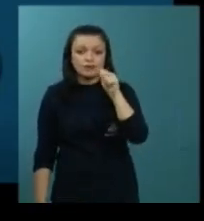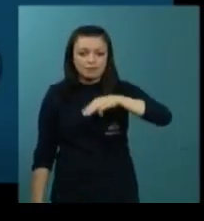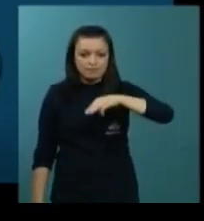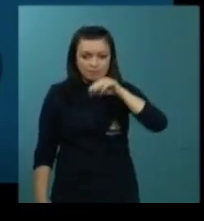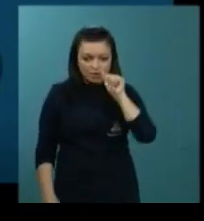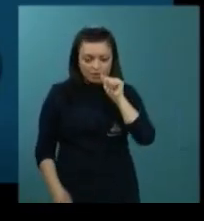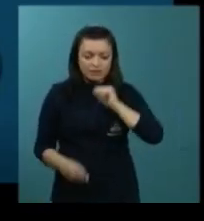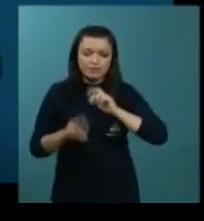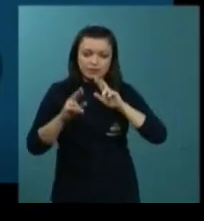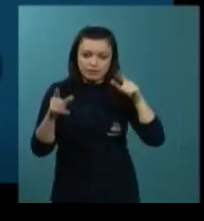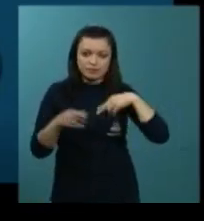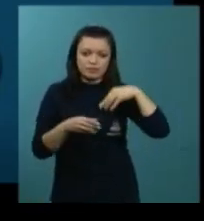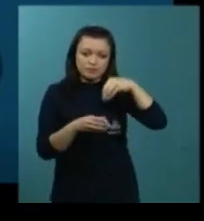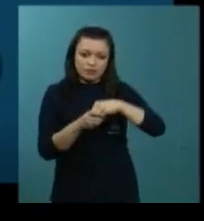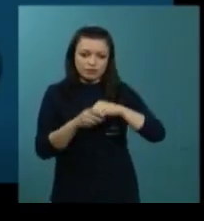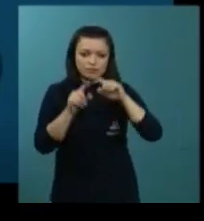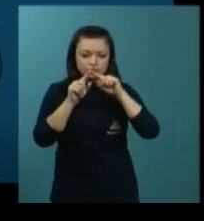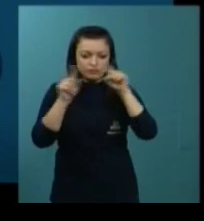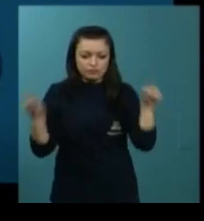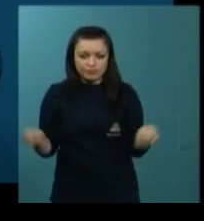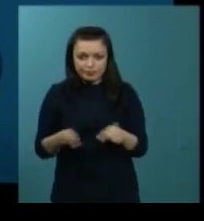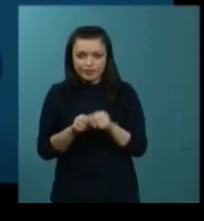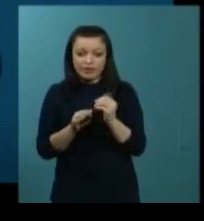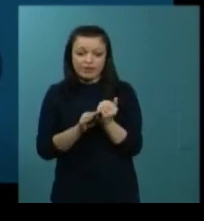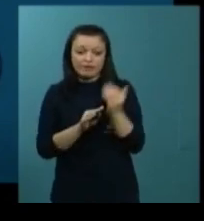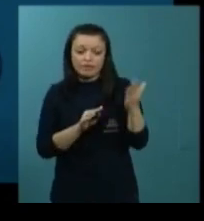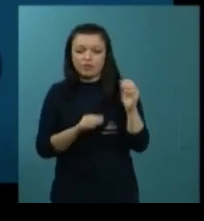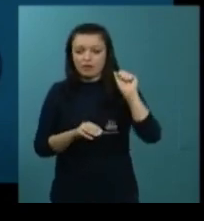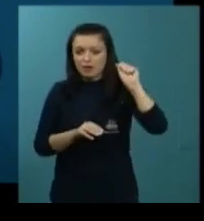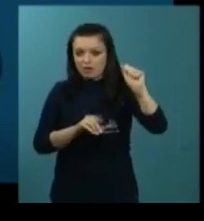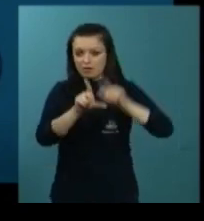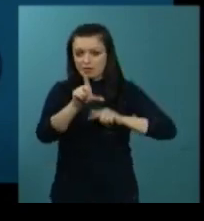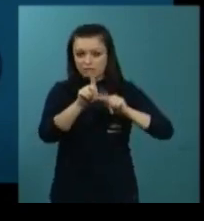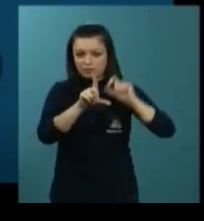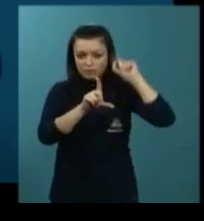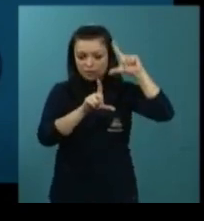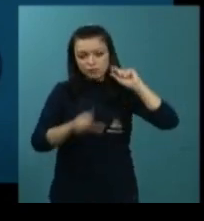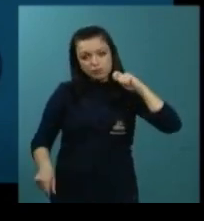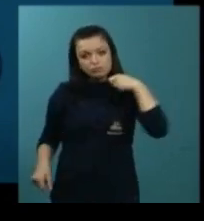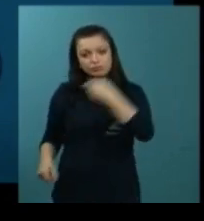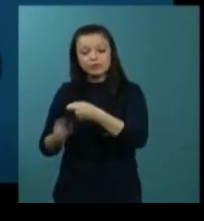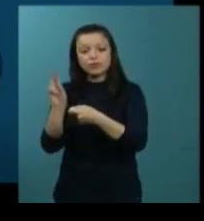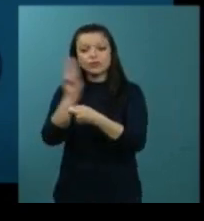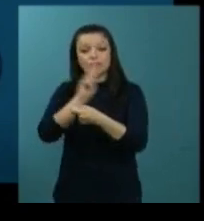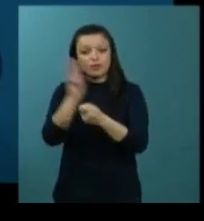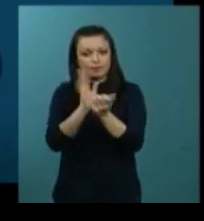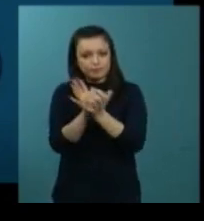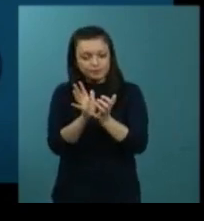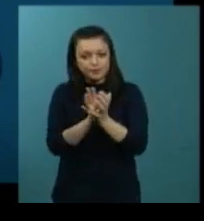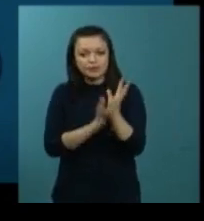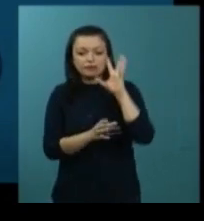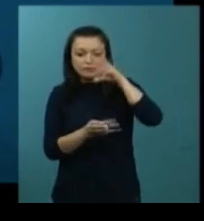nós escrevemos o nome do conjunto com uma letra maiúscula. E dentro de uma linha